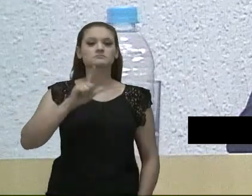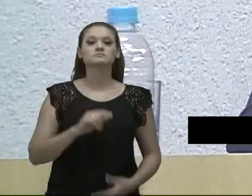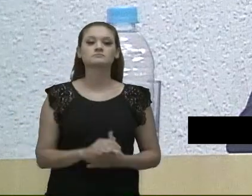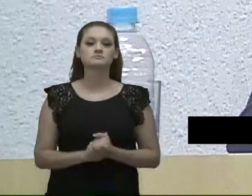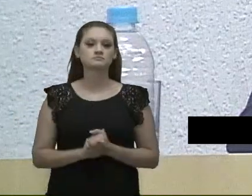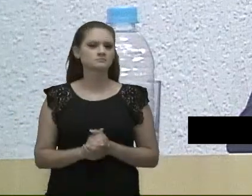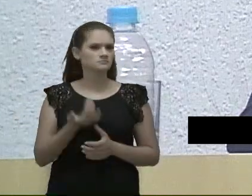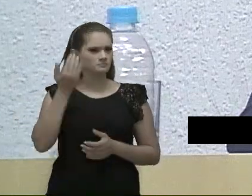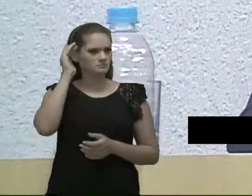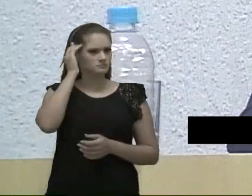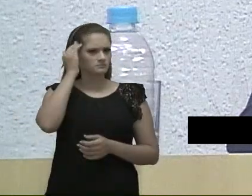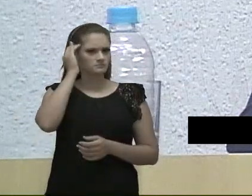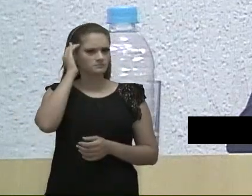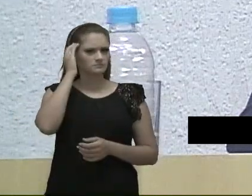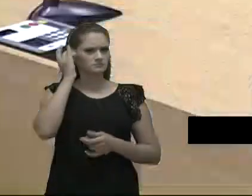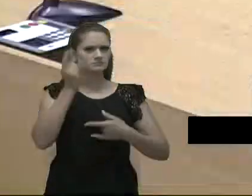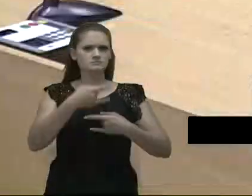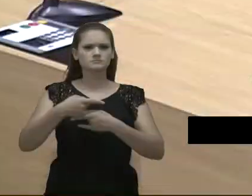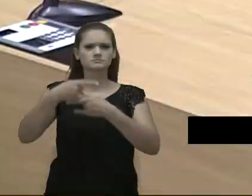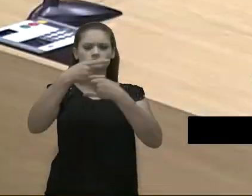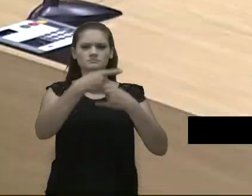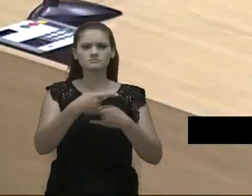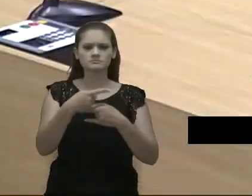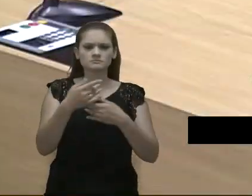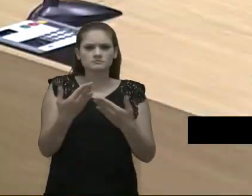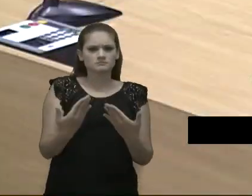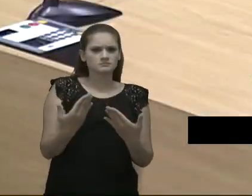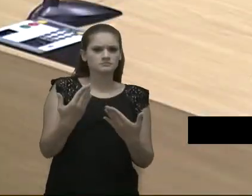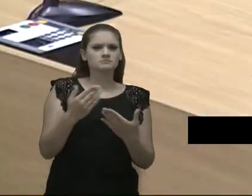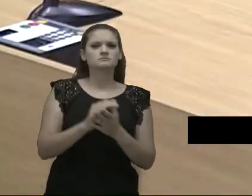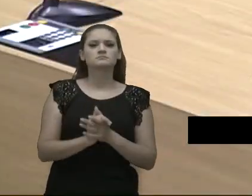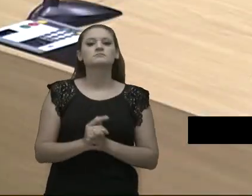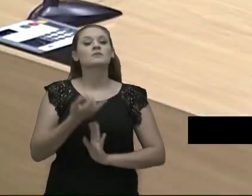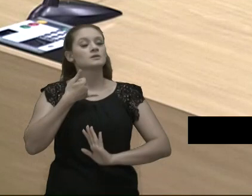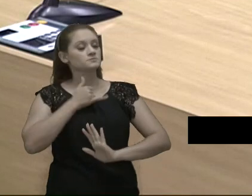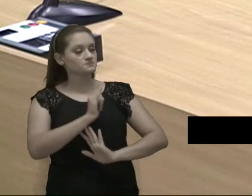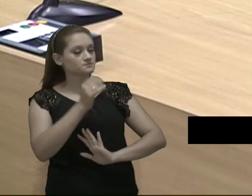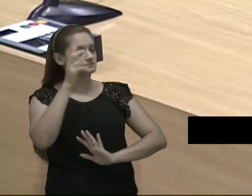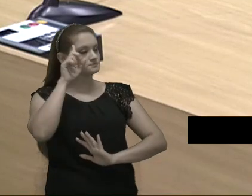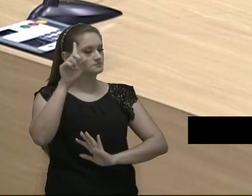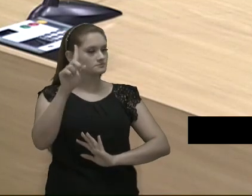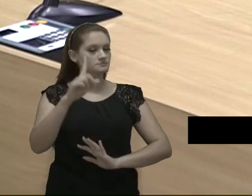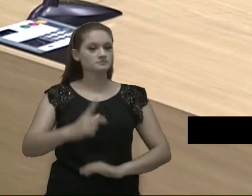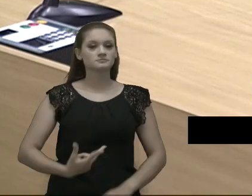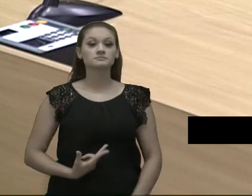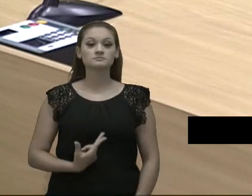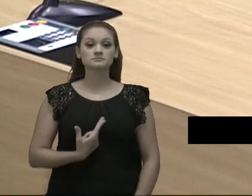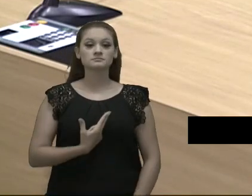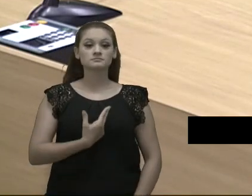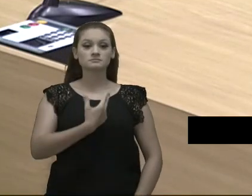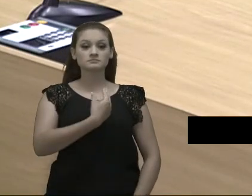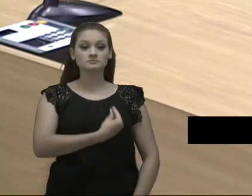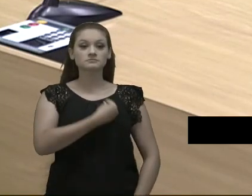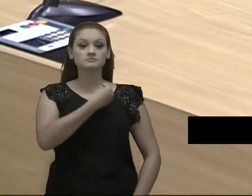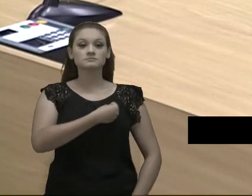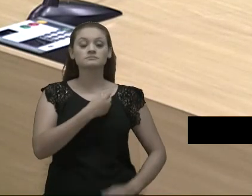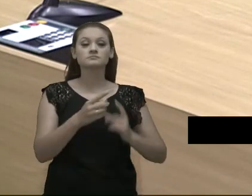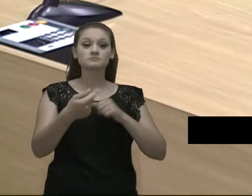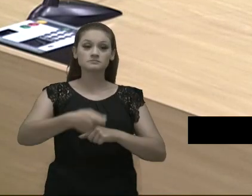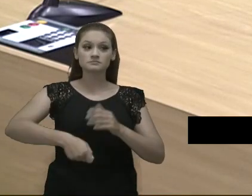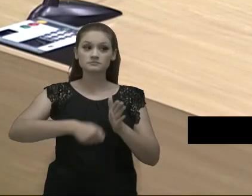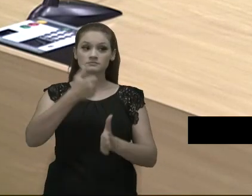Eu não entendi. No Regional é a distância? É a distância, o plantão. É um sobreaviso. Você tem um cirurgião presencial lá onde faz o primeiro atendimento do